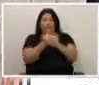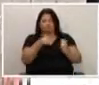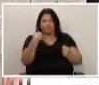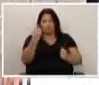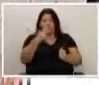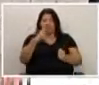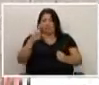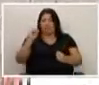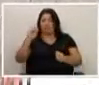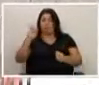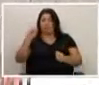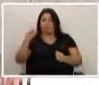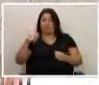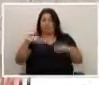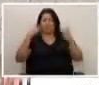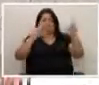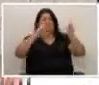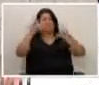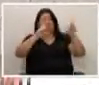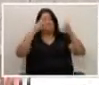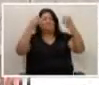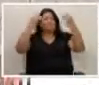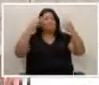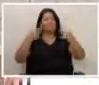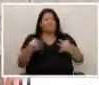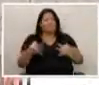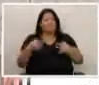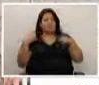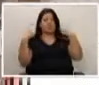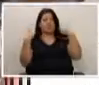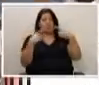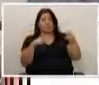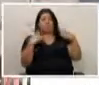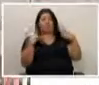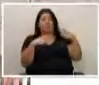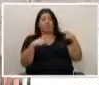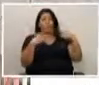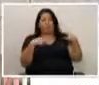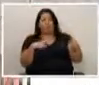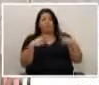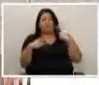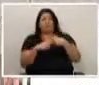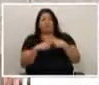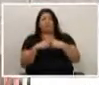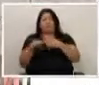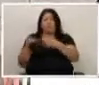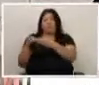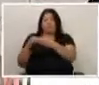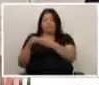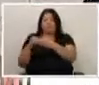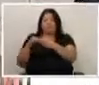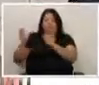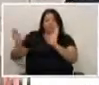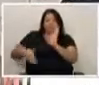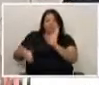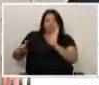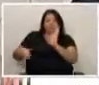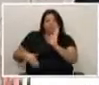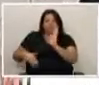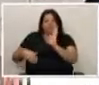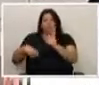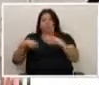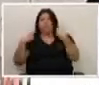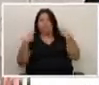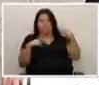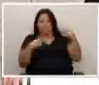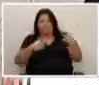a imprensa teria veiculado que seriam ataques proporcionados por facções criminosas, que vários tiros